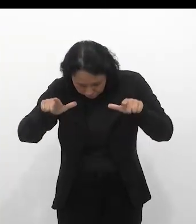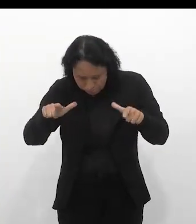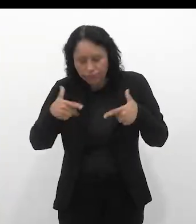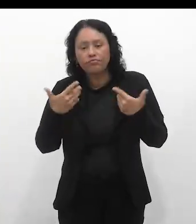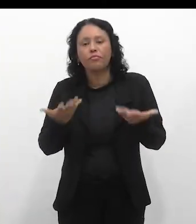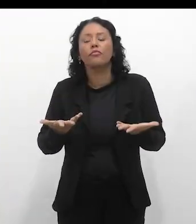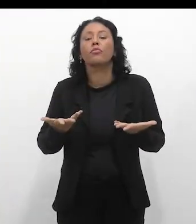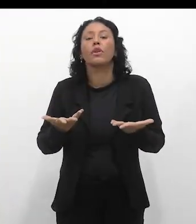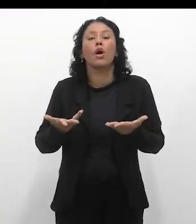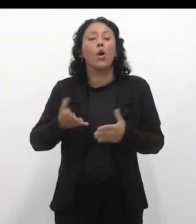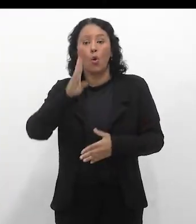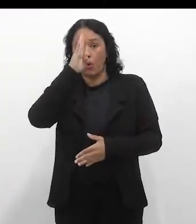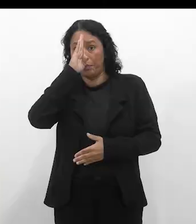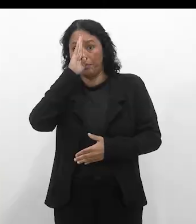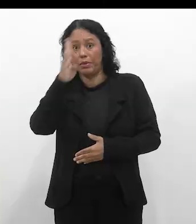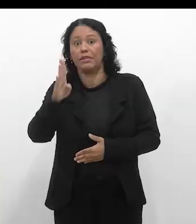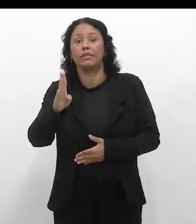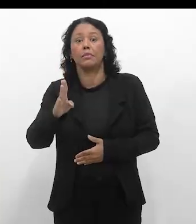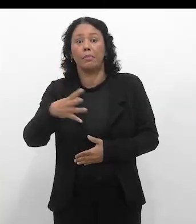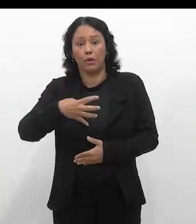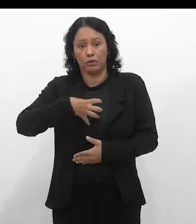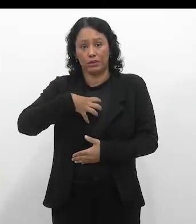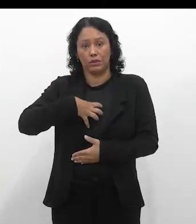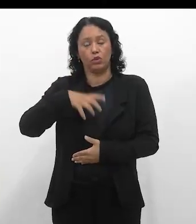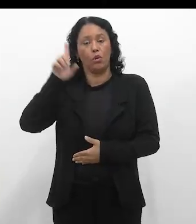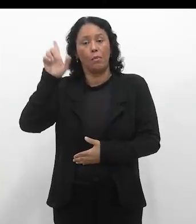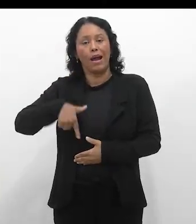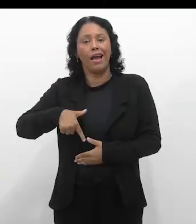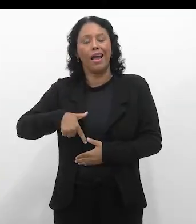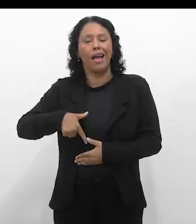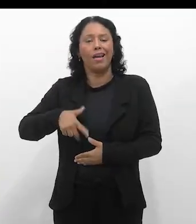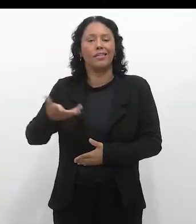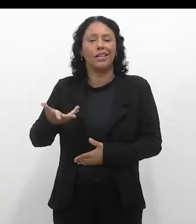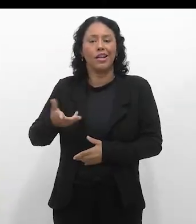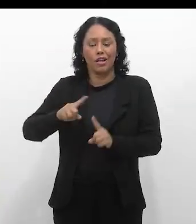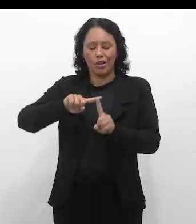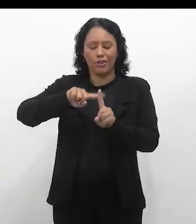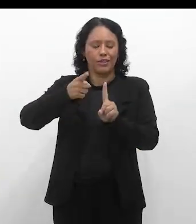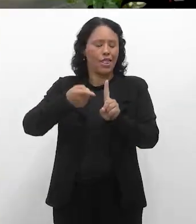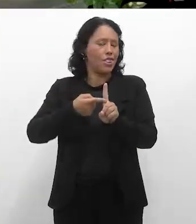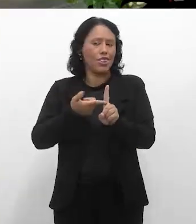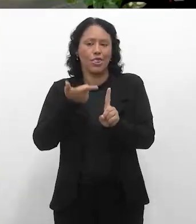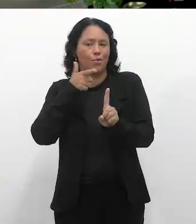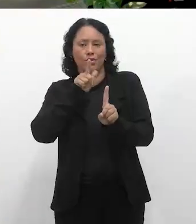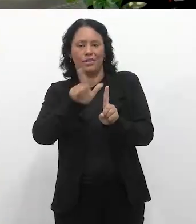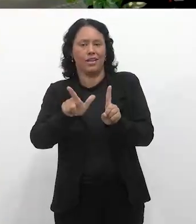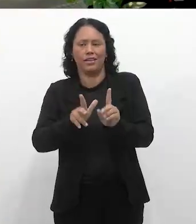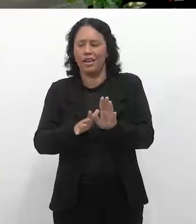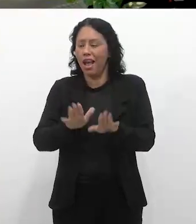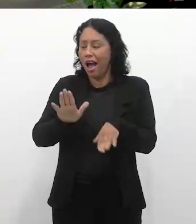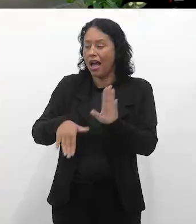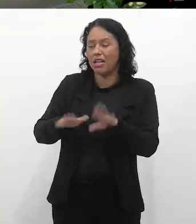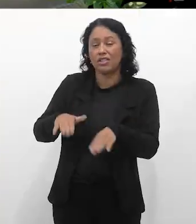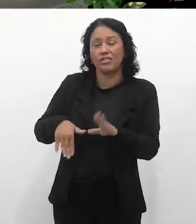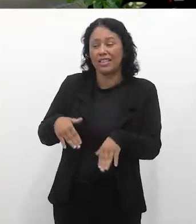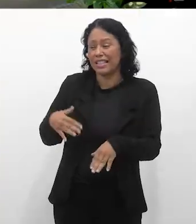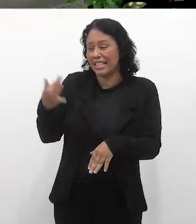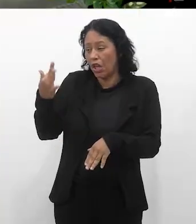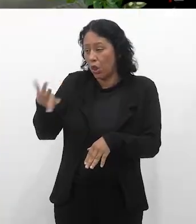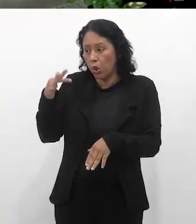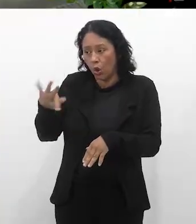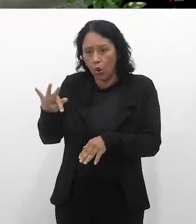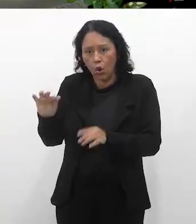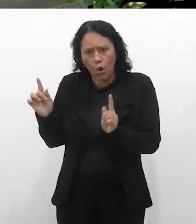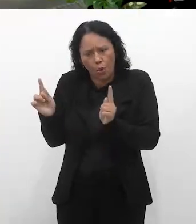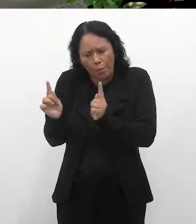principal sintoma é infertilidade. Ela só não engravidou. Tinha muita doença. A dor não era tão expressiva, mas não